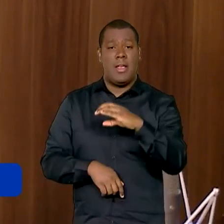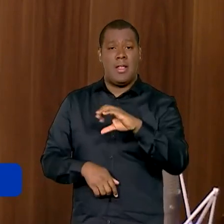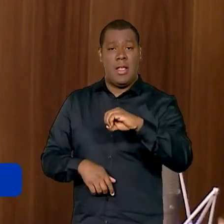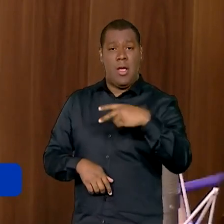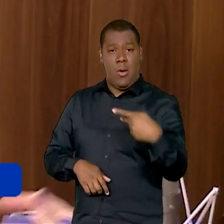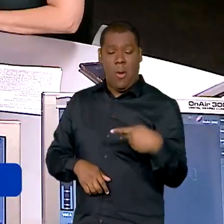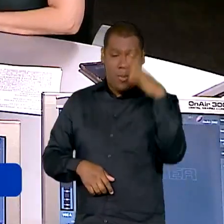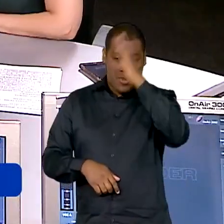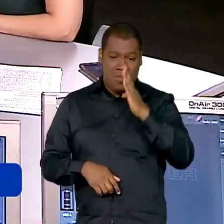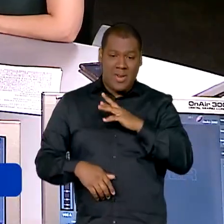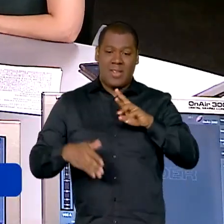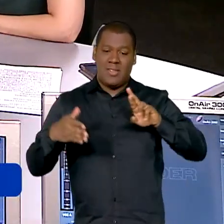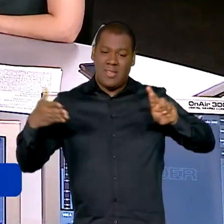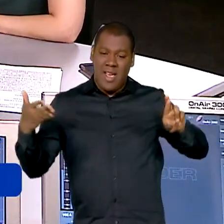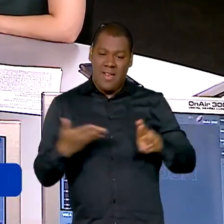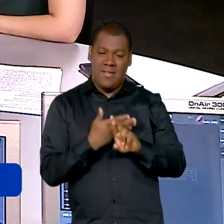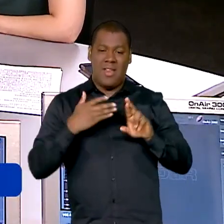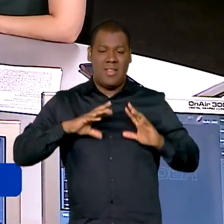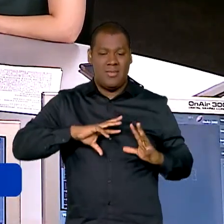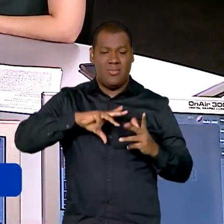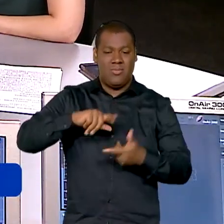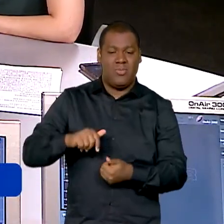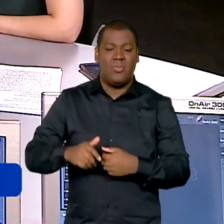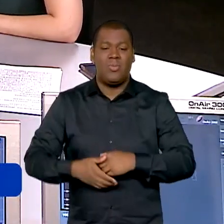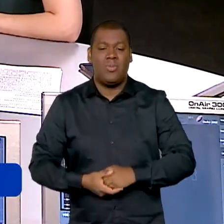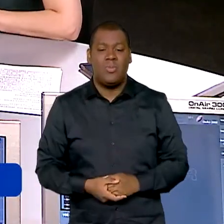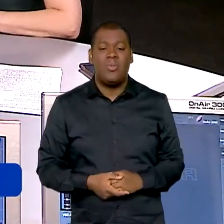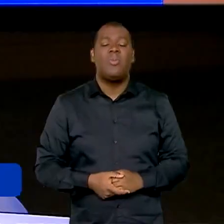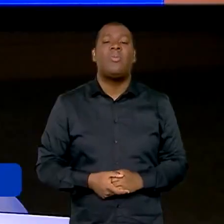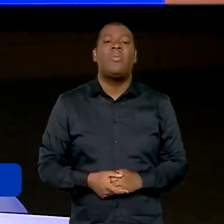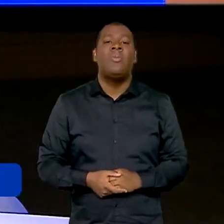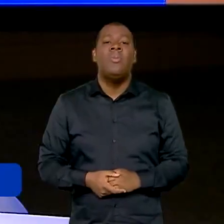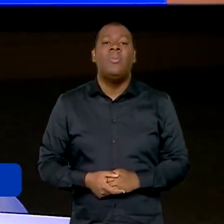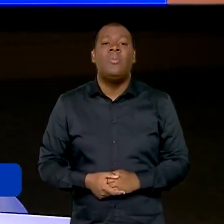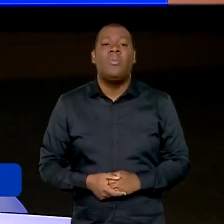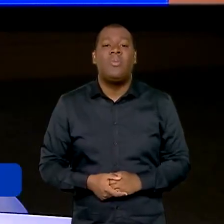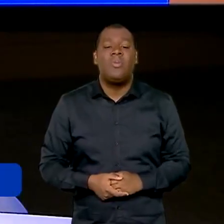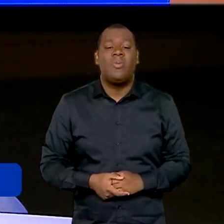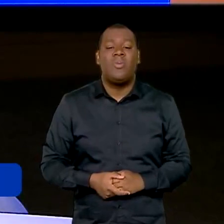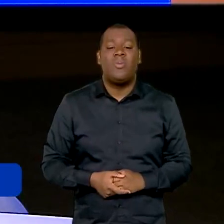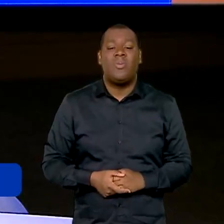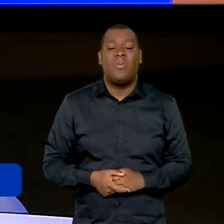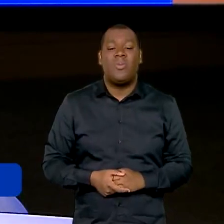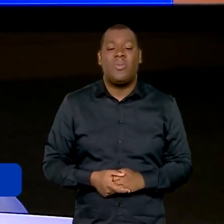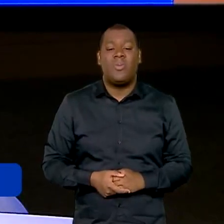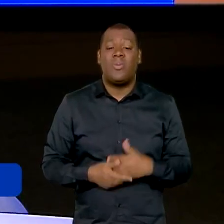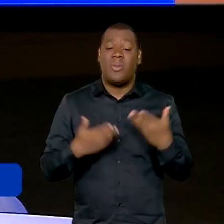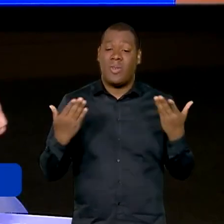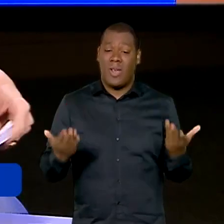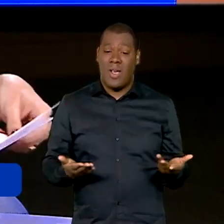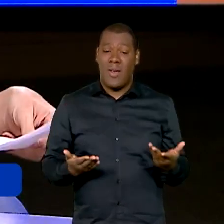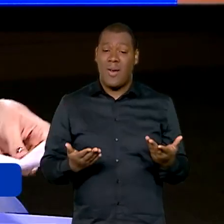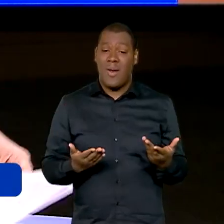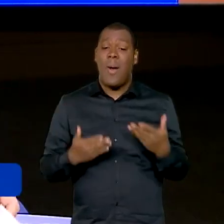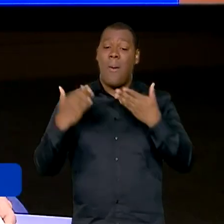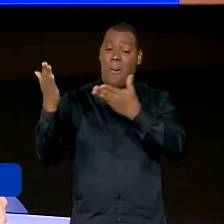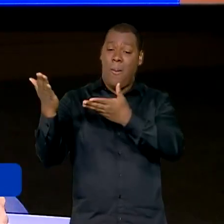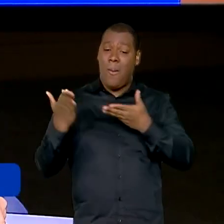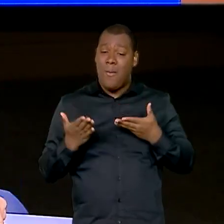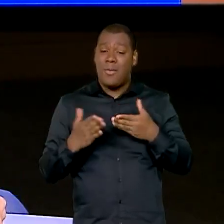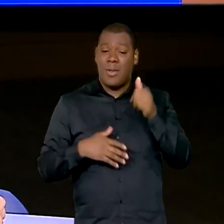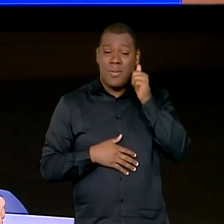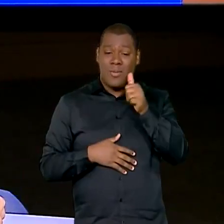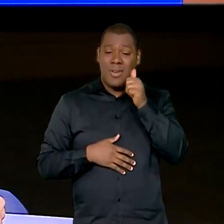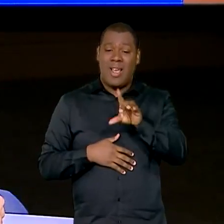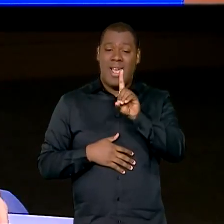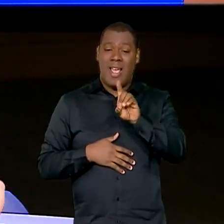mundo. Maravilha, ministro. Vamos começar a viajar o país, então? Vamos já chamar para a nossa conversa, então, a